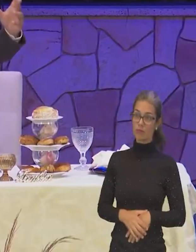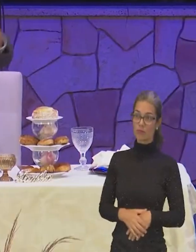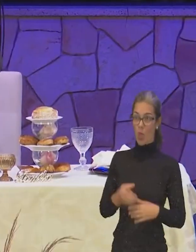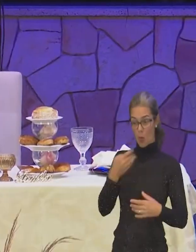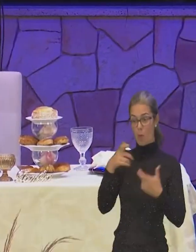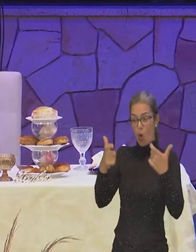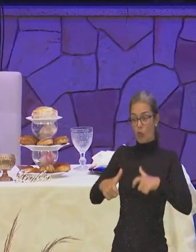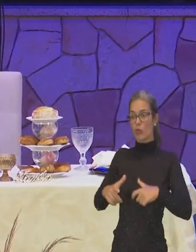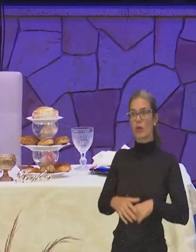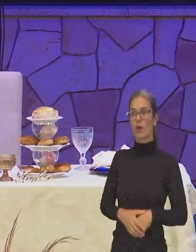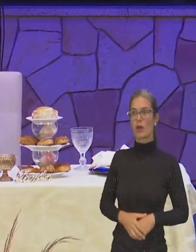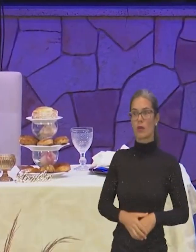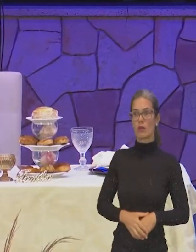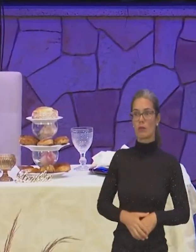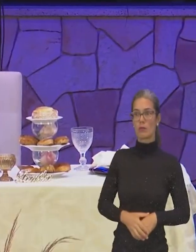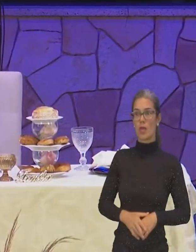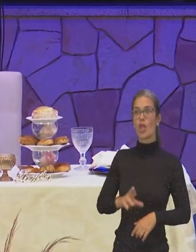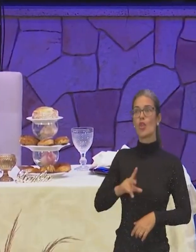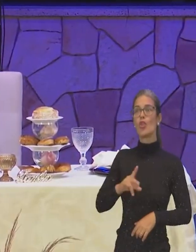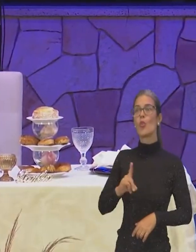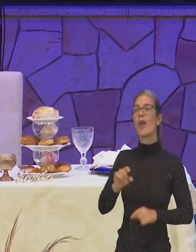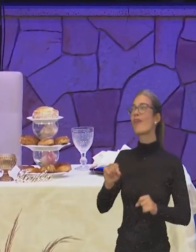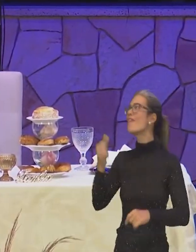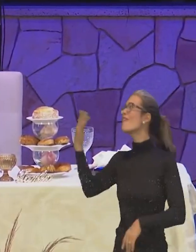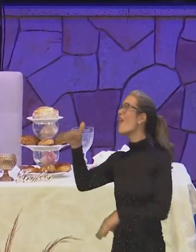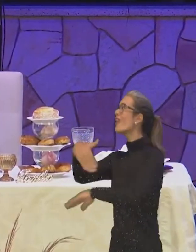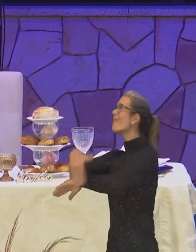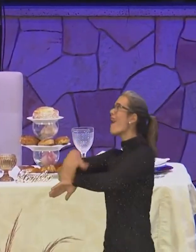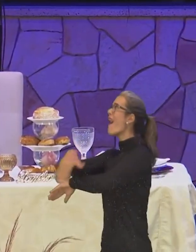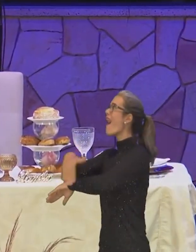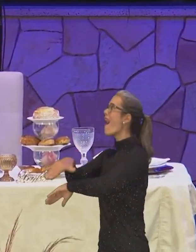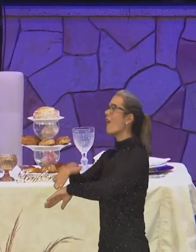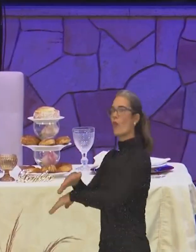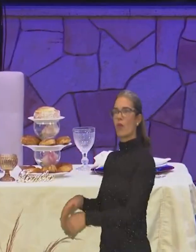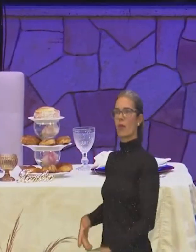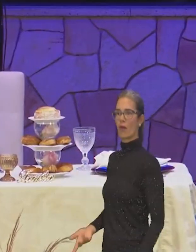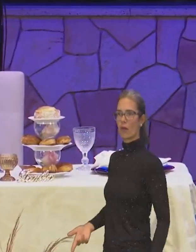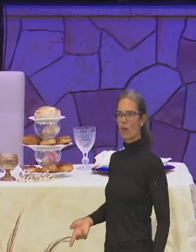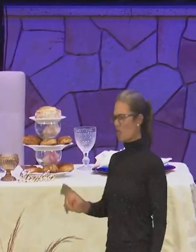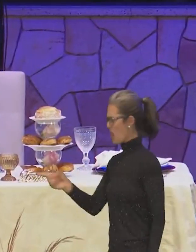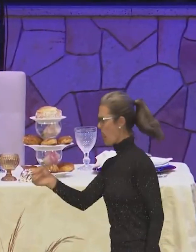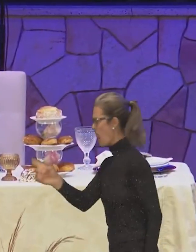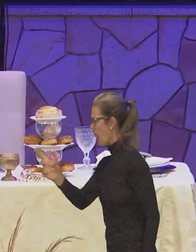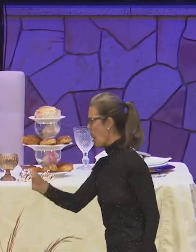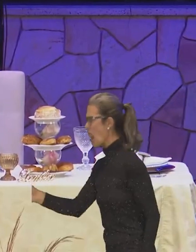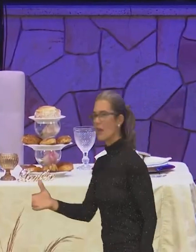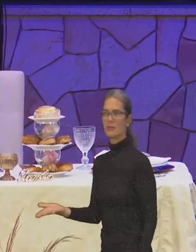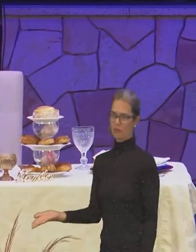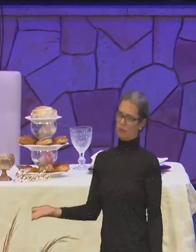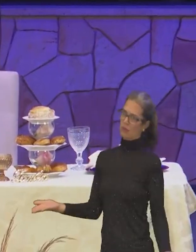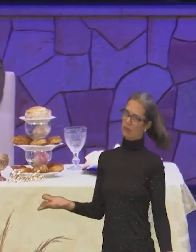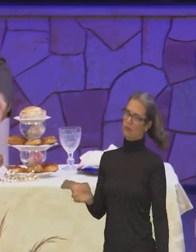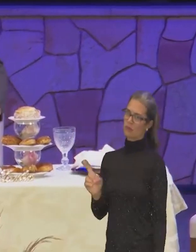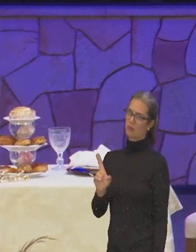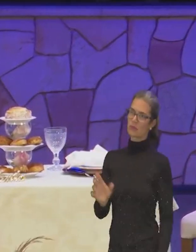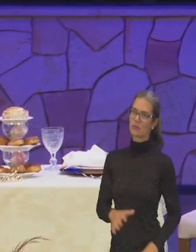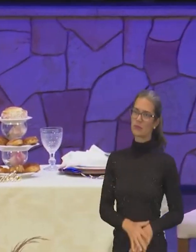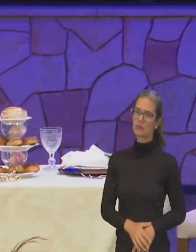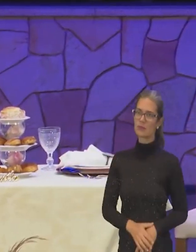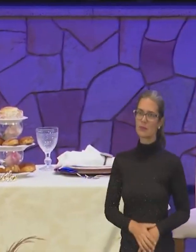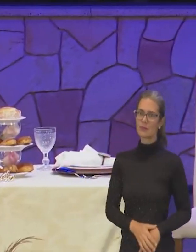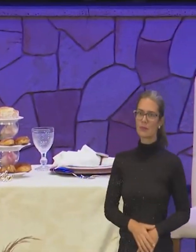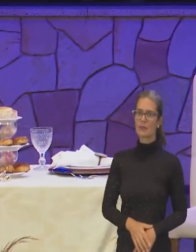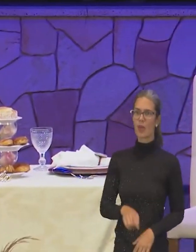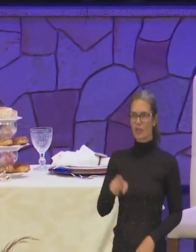Não é na frente das pessoas. Se você quer dizer alguma coisa ao seu colega de trabalho, chame ele para um café, coloque ele